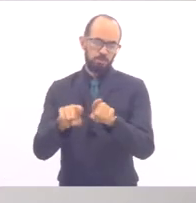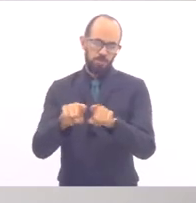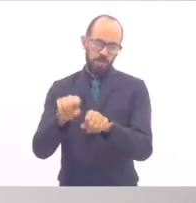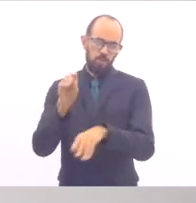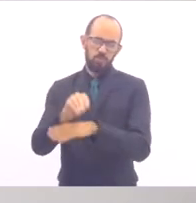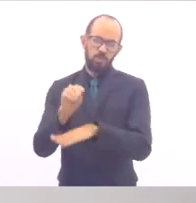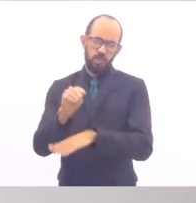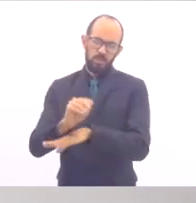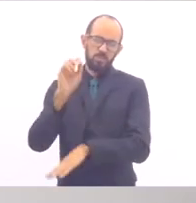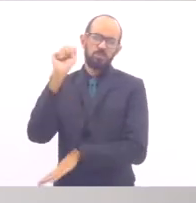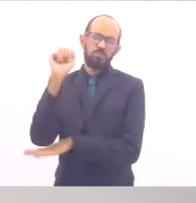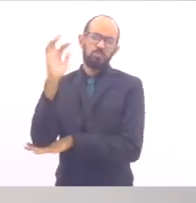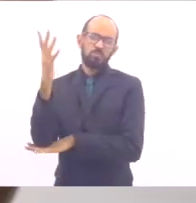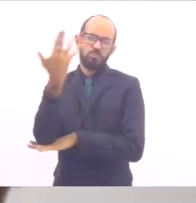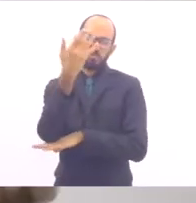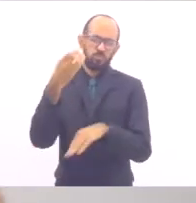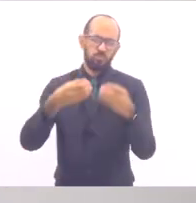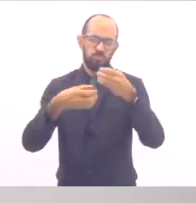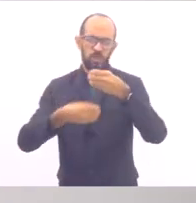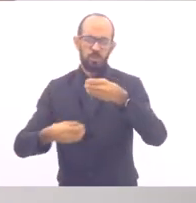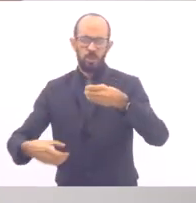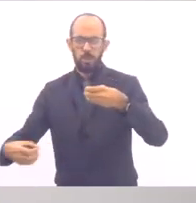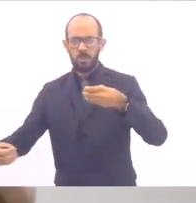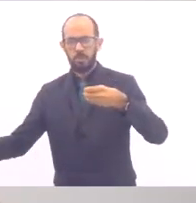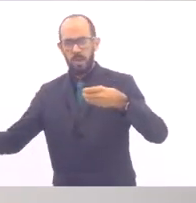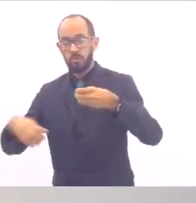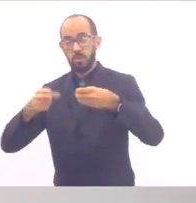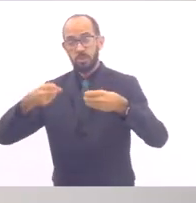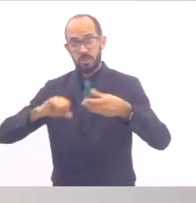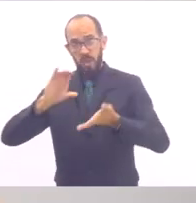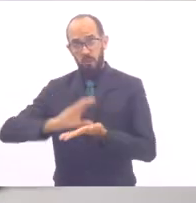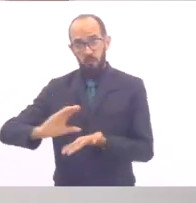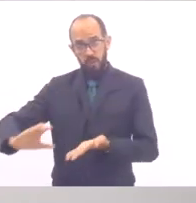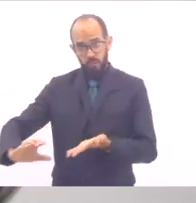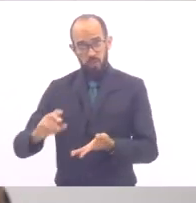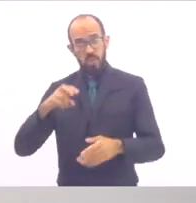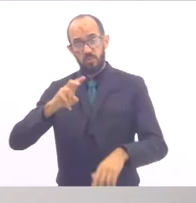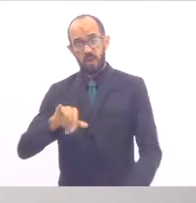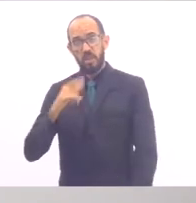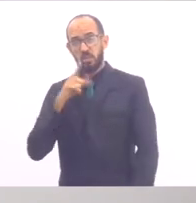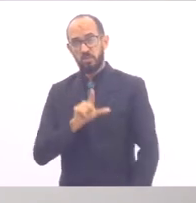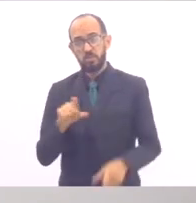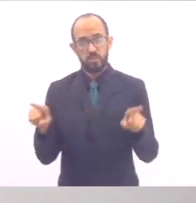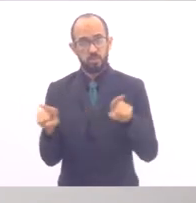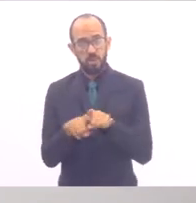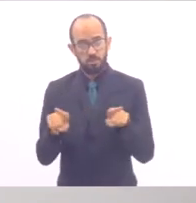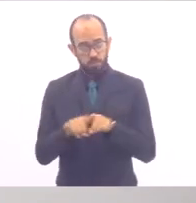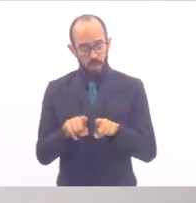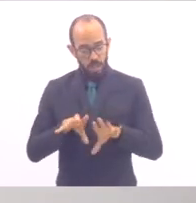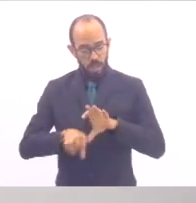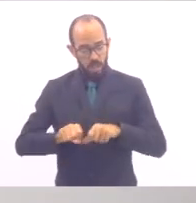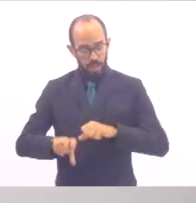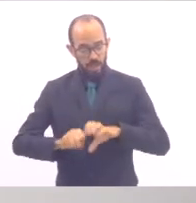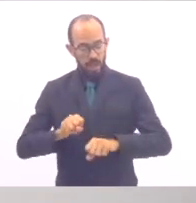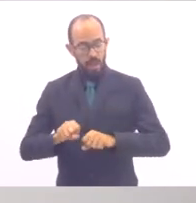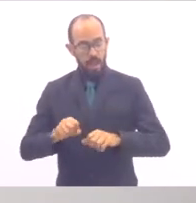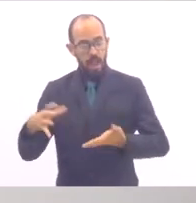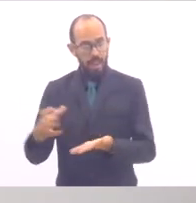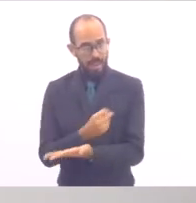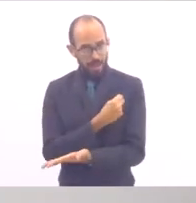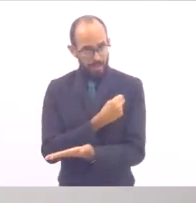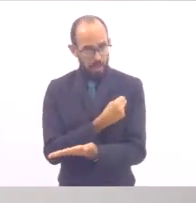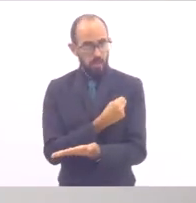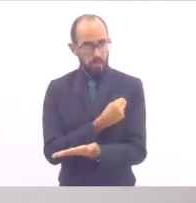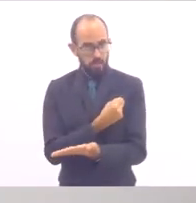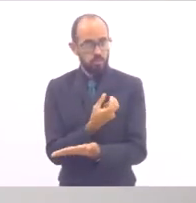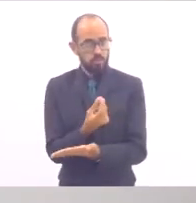no saneamento básico, o quanto isso, se ele investir, ele consegue arrecadar mais à frente, o quanto ele vai